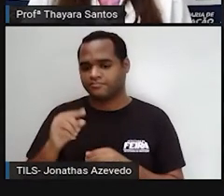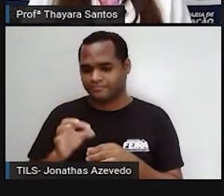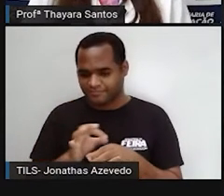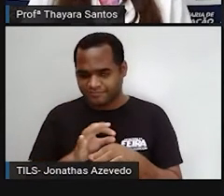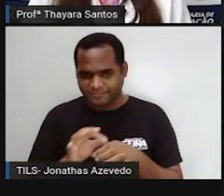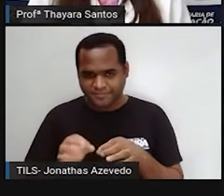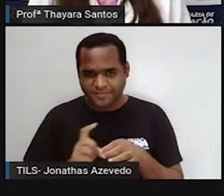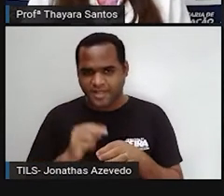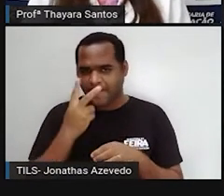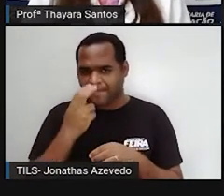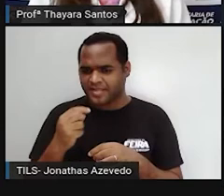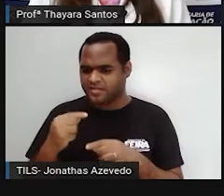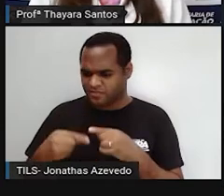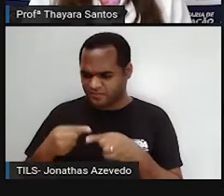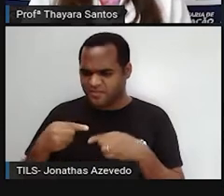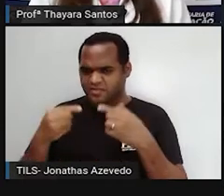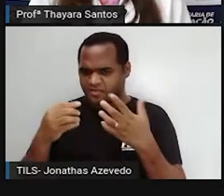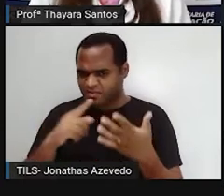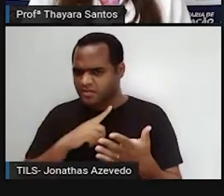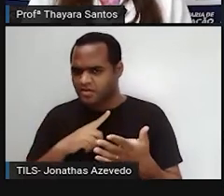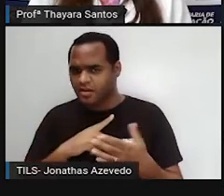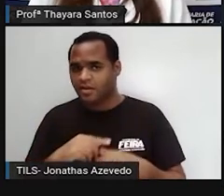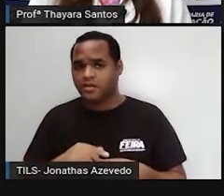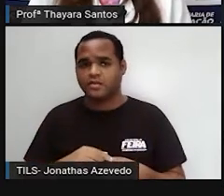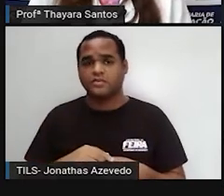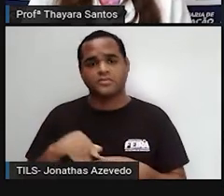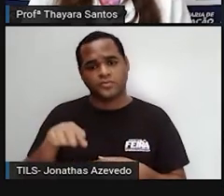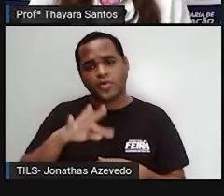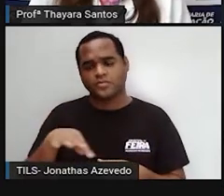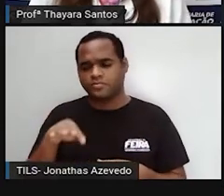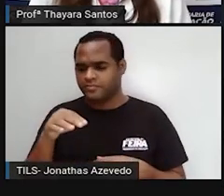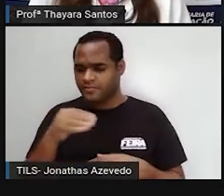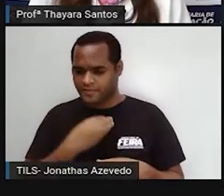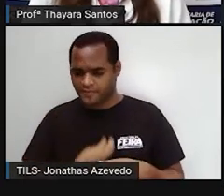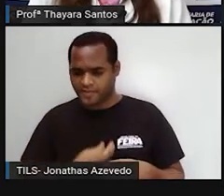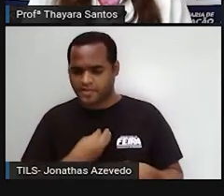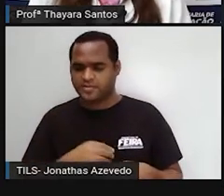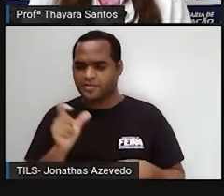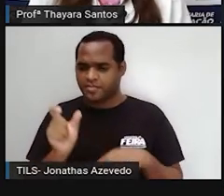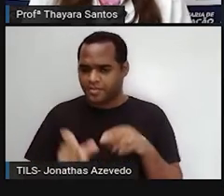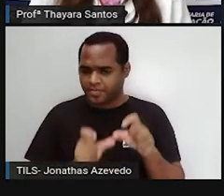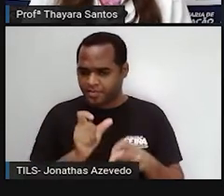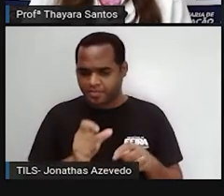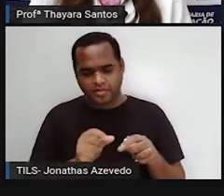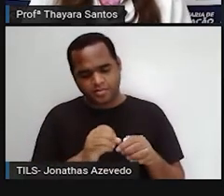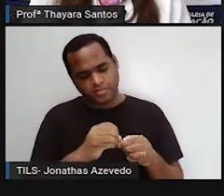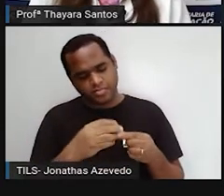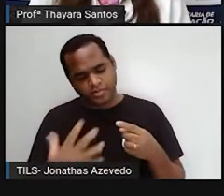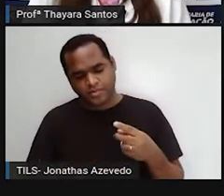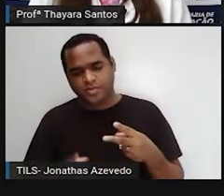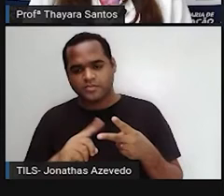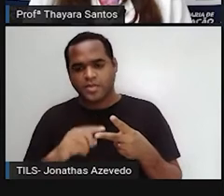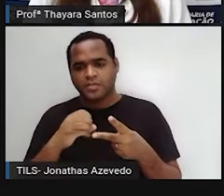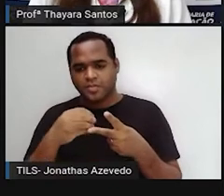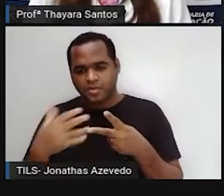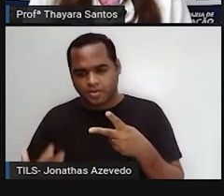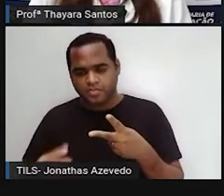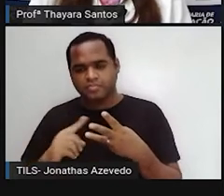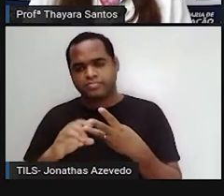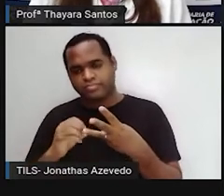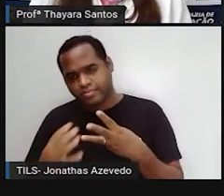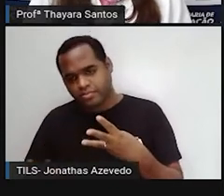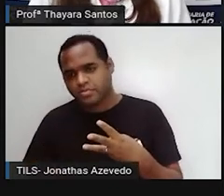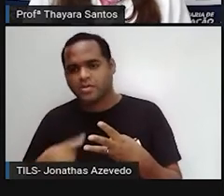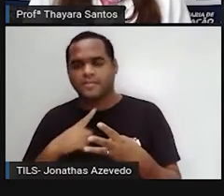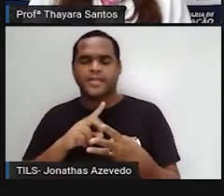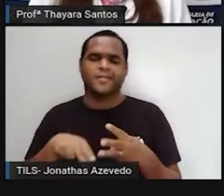se reproduzem. Essa afirmação é falsa, né? Todo ser vivo, ele se reproduz, ele apresenta a capacidade de reprodução das bactérias, que